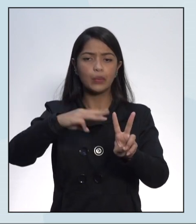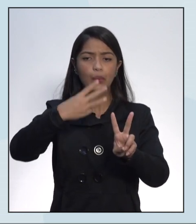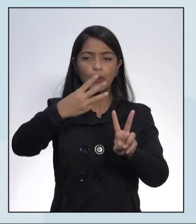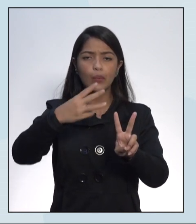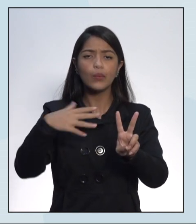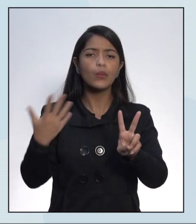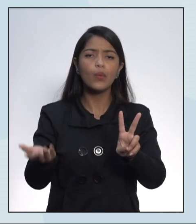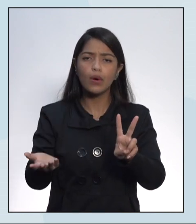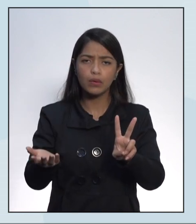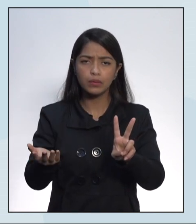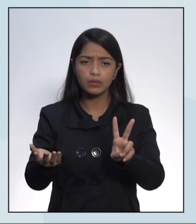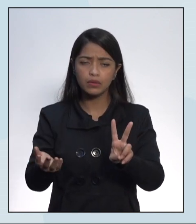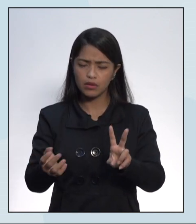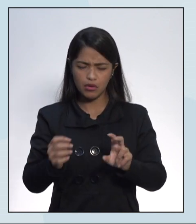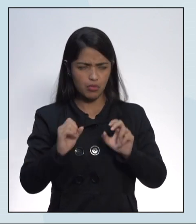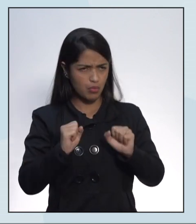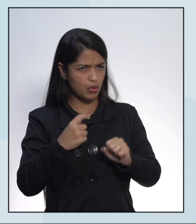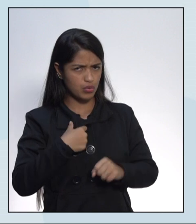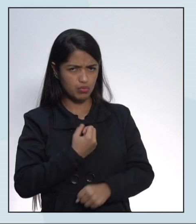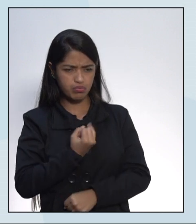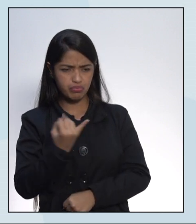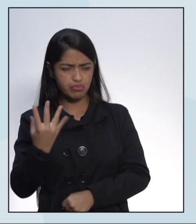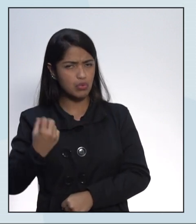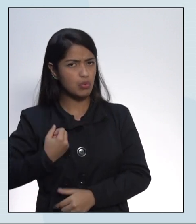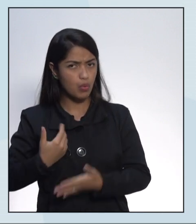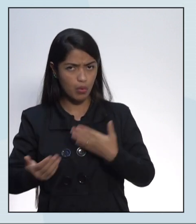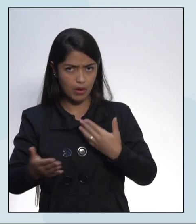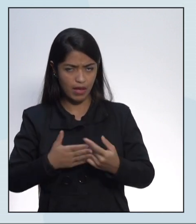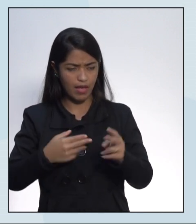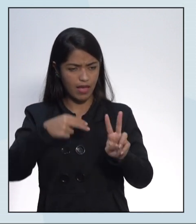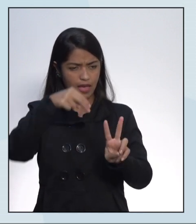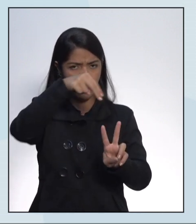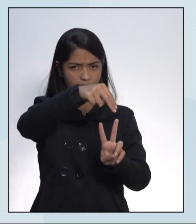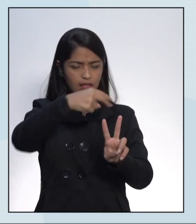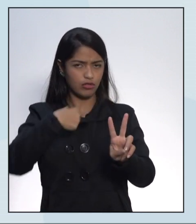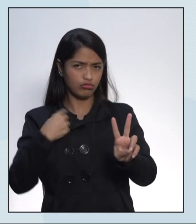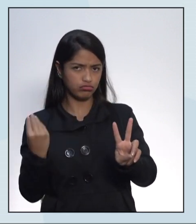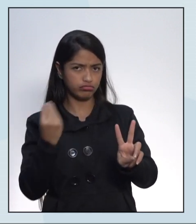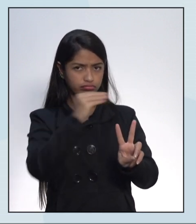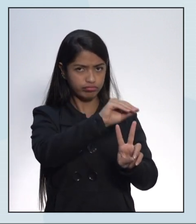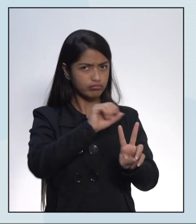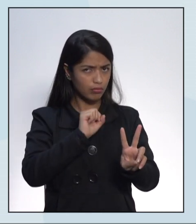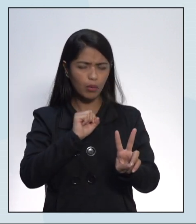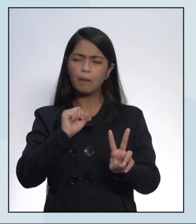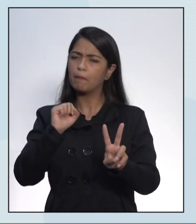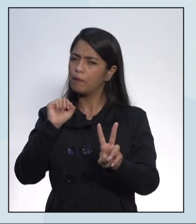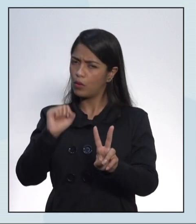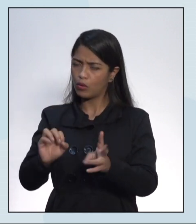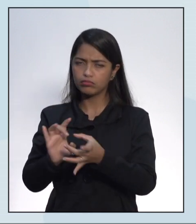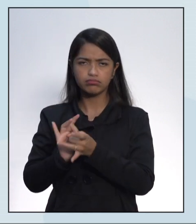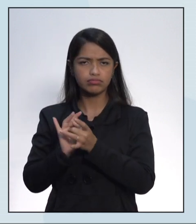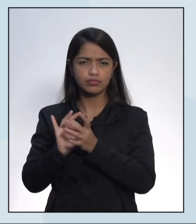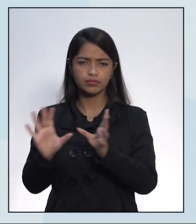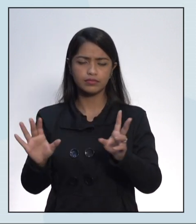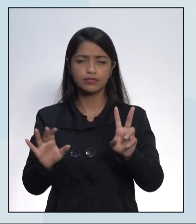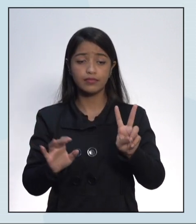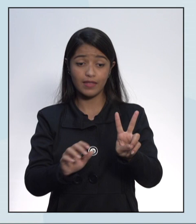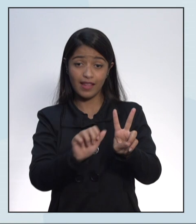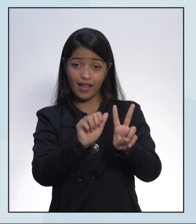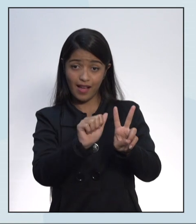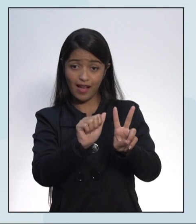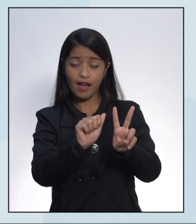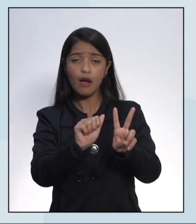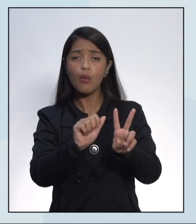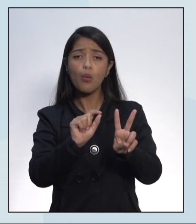qualquer número nesse lugar de n? Pode ser qualquer número, qualquer número. A é o radicando. Ô Jonas, pode